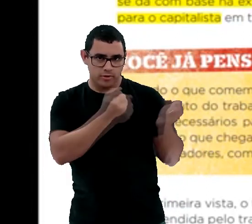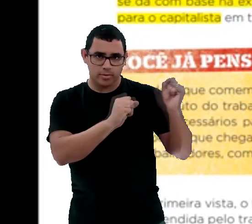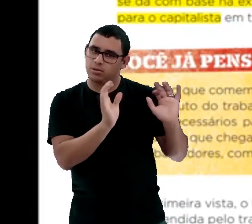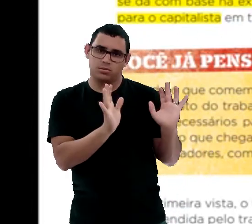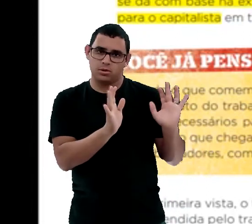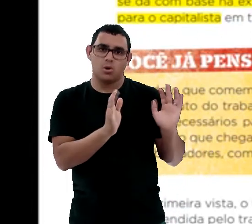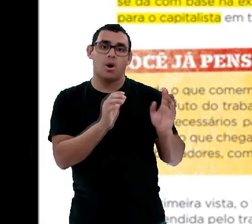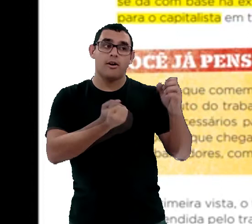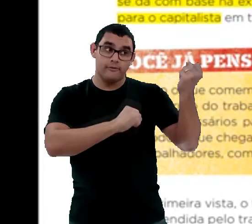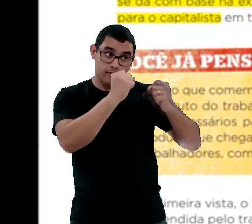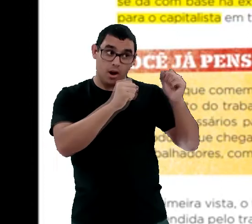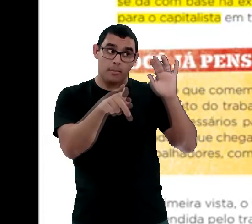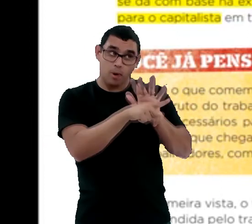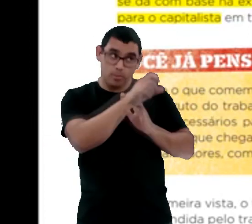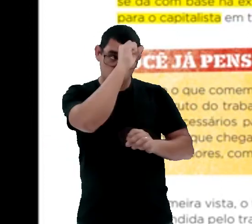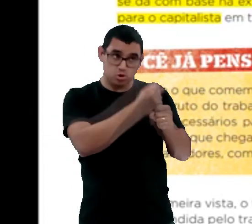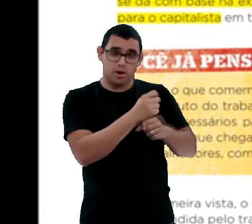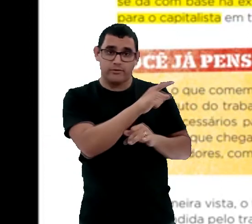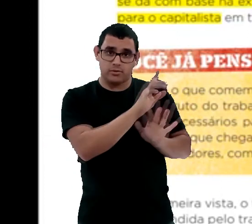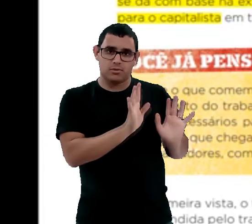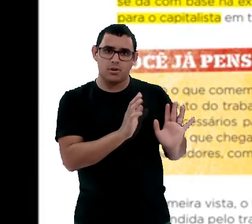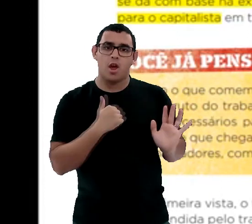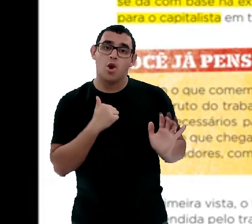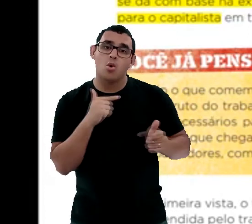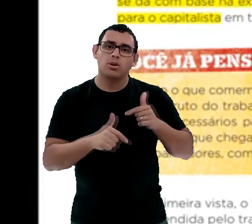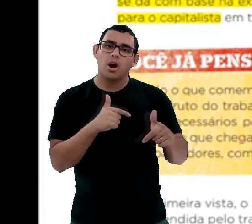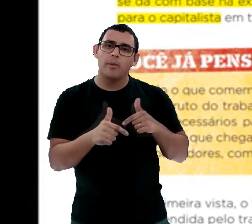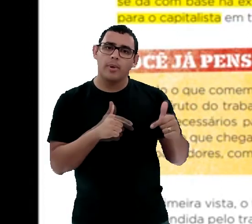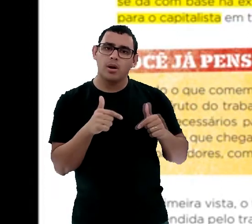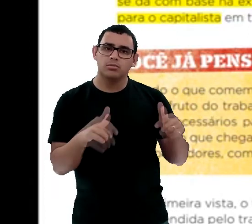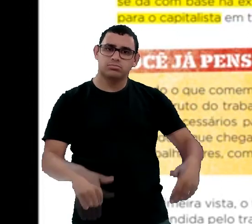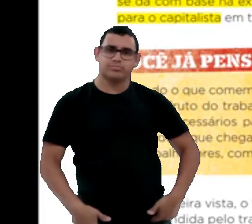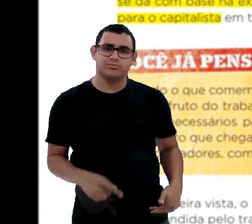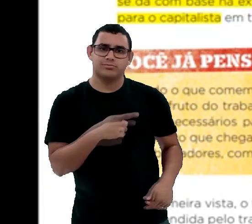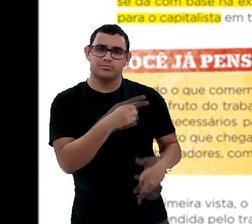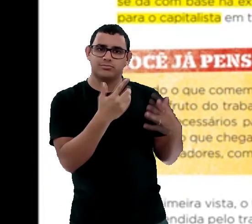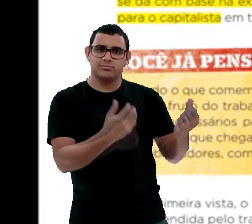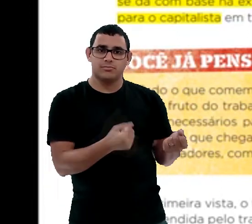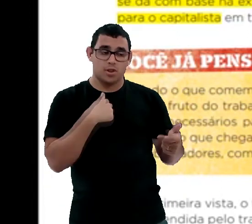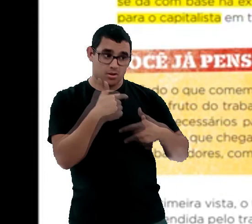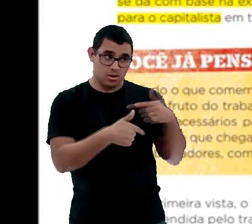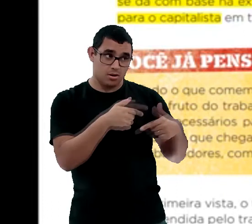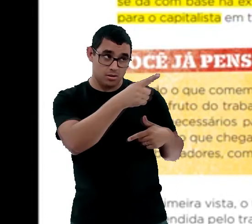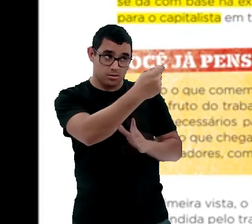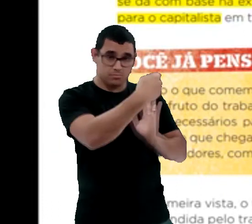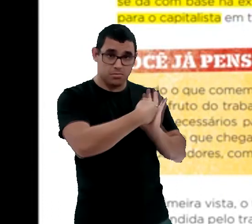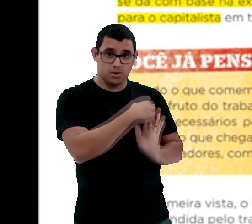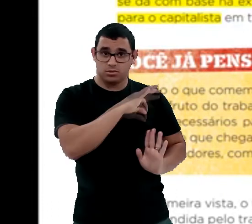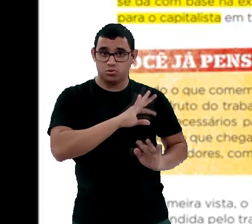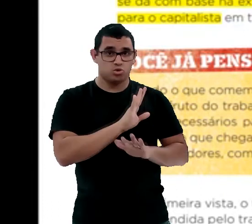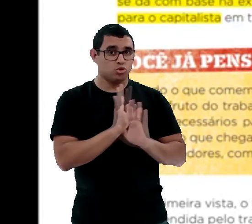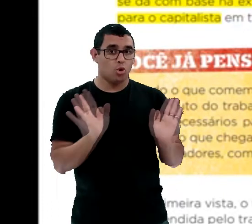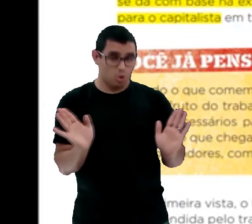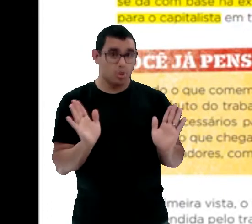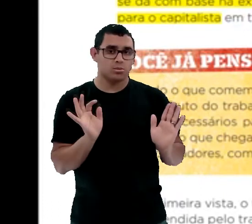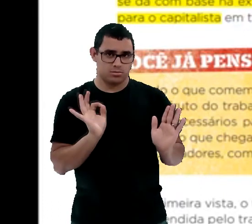dinheiro é o capitalista, o dono das fábricas, das terras, os donos do meio de produção. Por isso que Marx